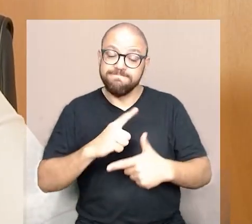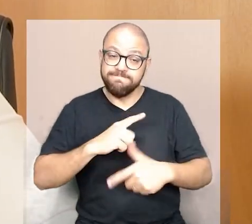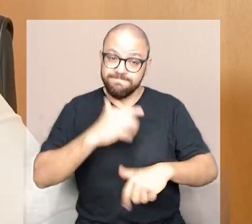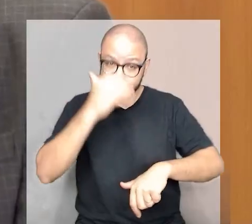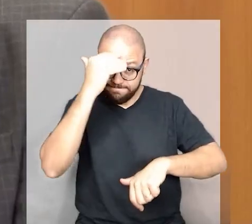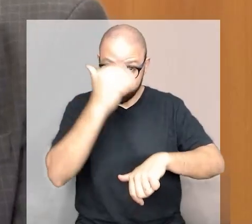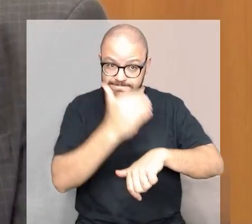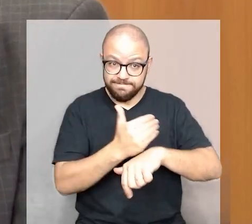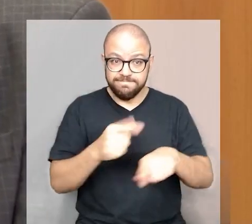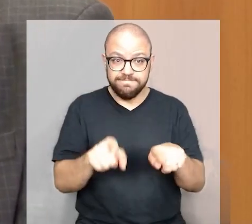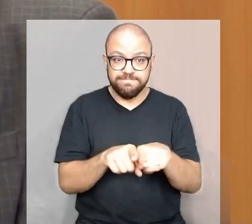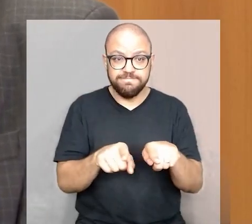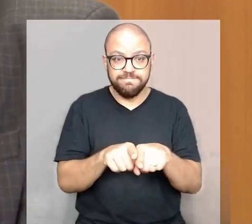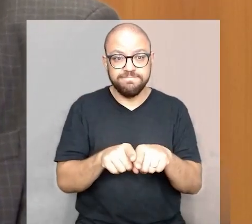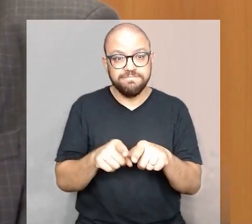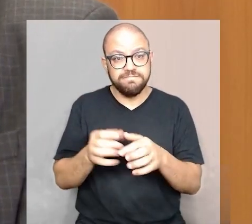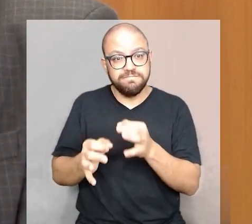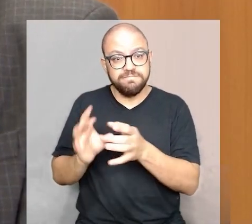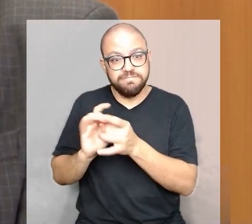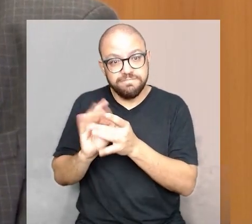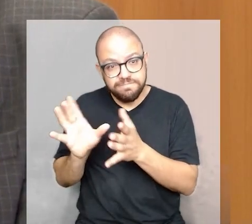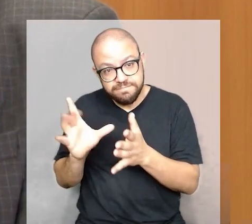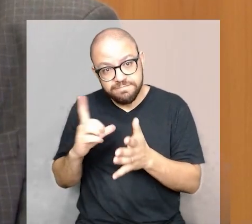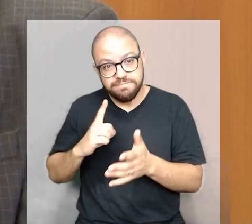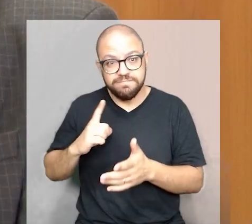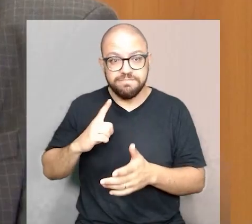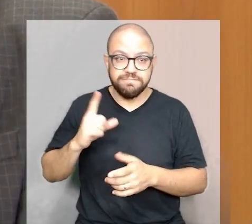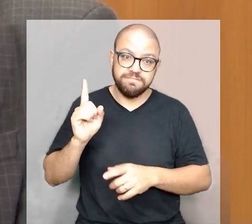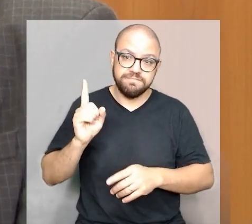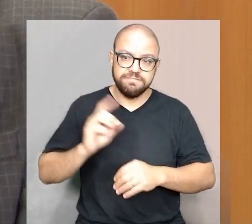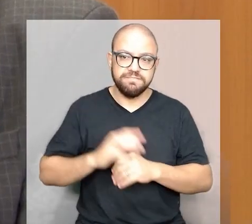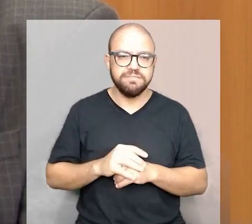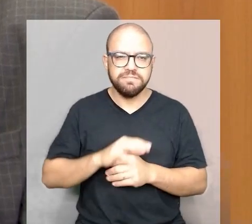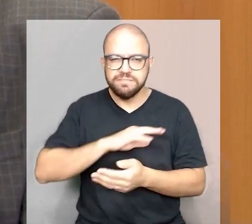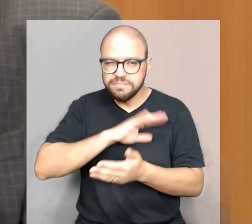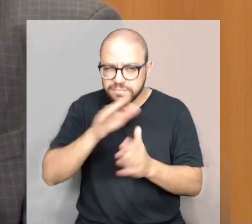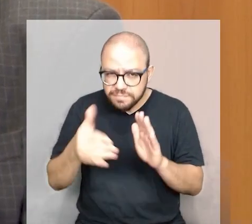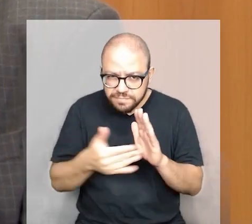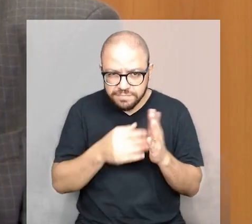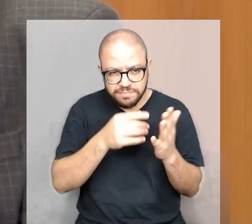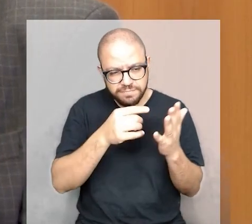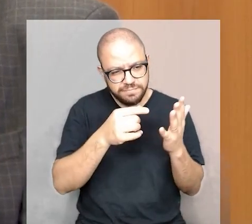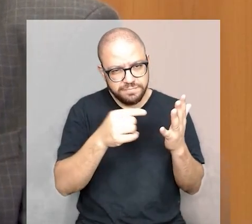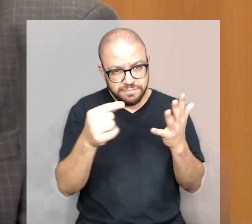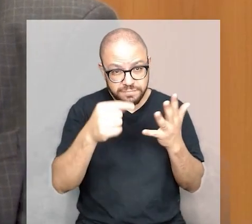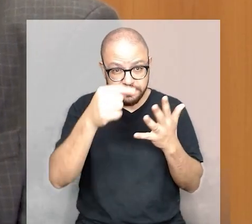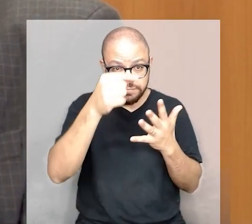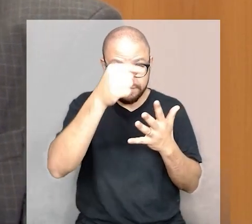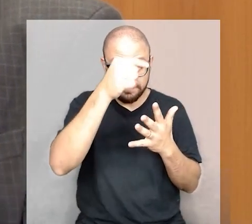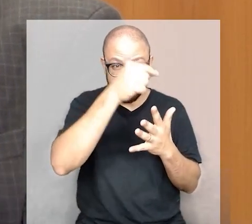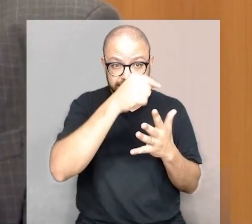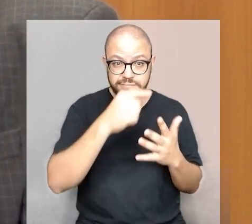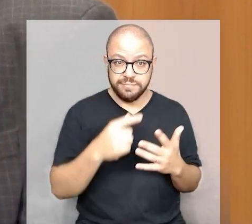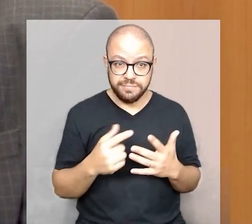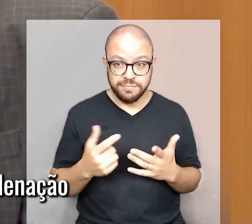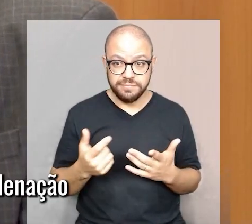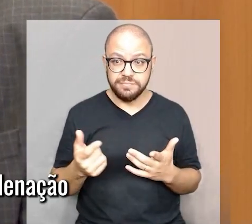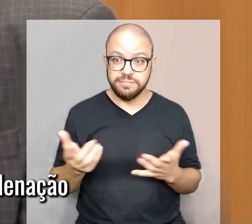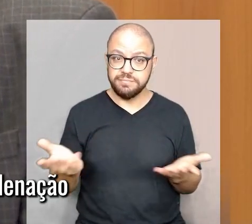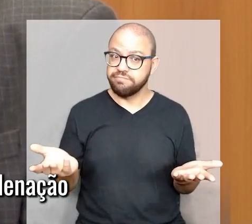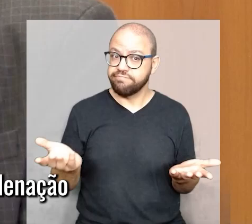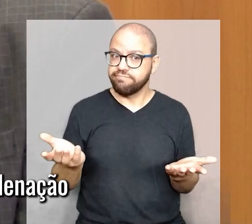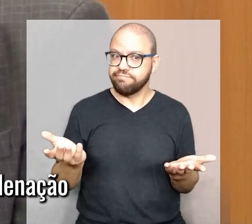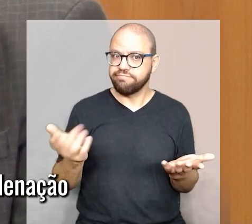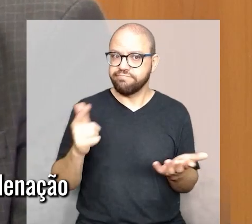trabalho, tem que ter autorização judicial para o juiz autorizando o trabalho, então tem todos os requisitos que, por exemplo, nesse